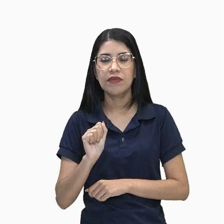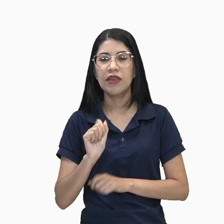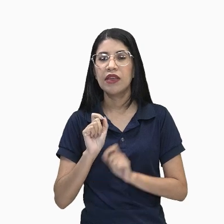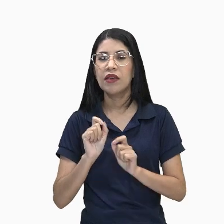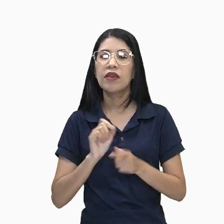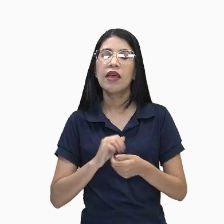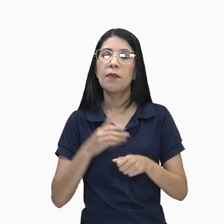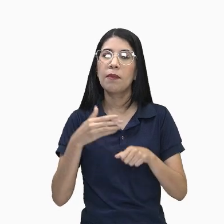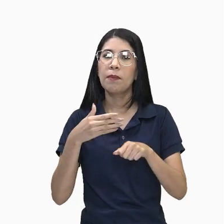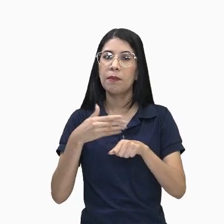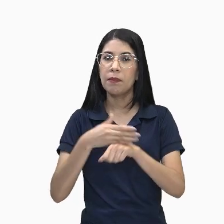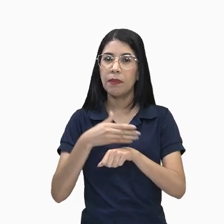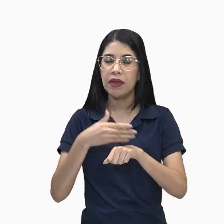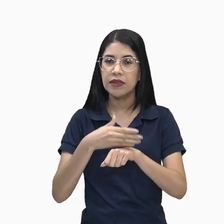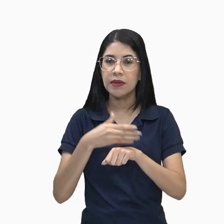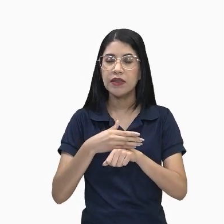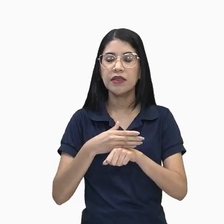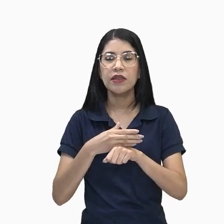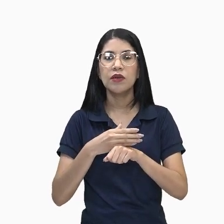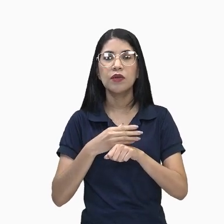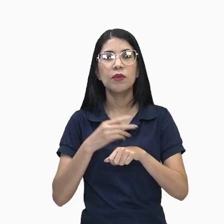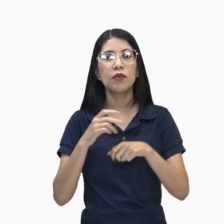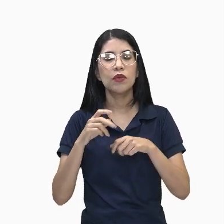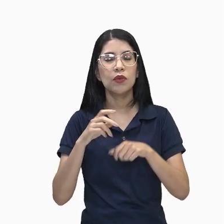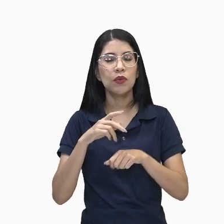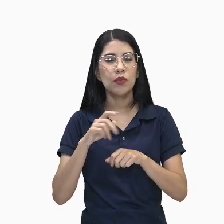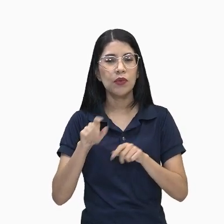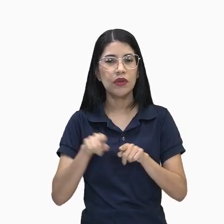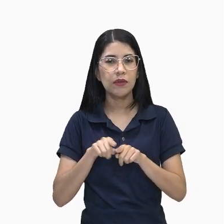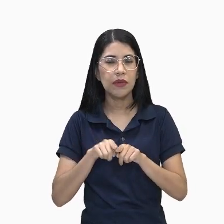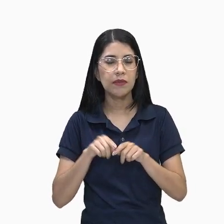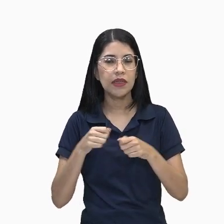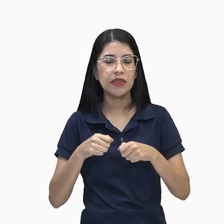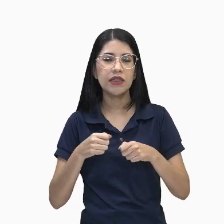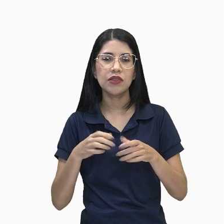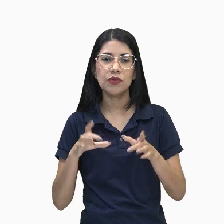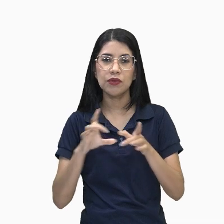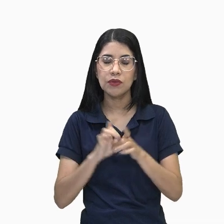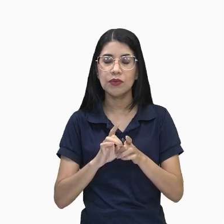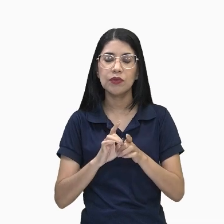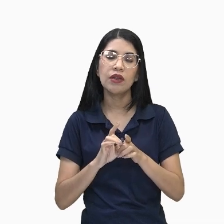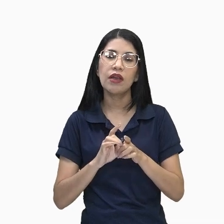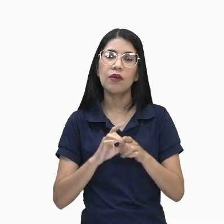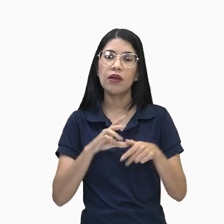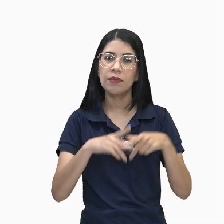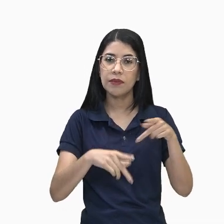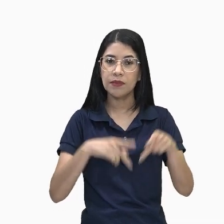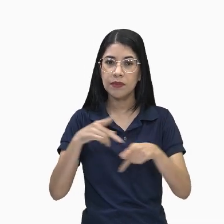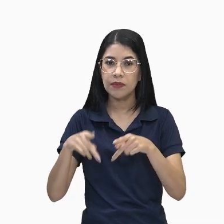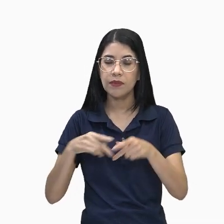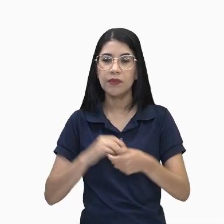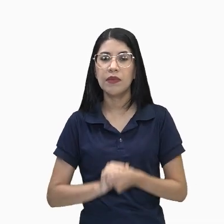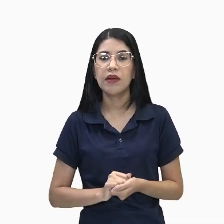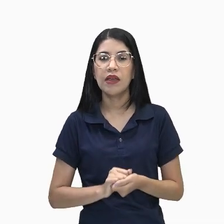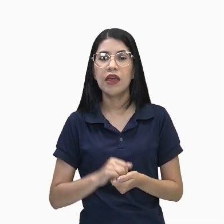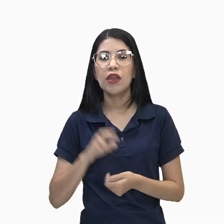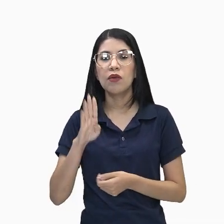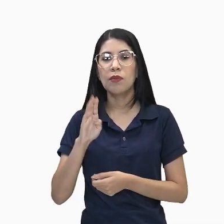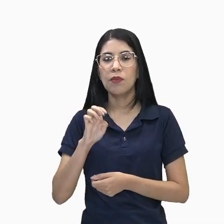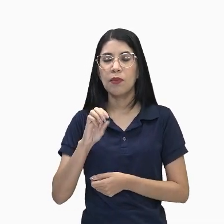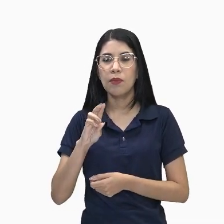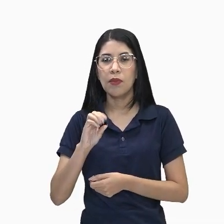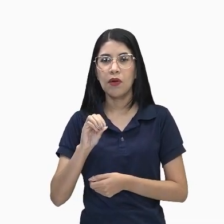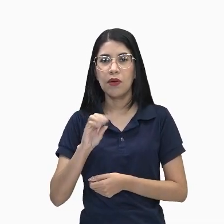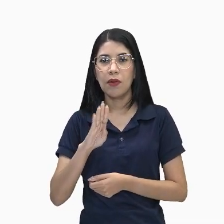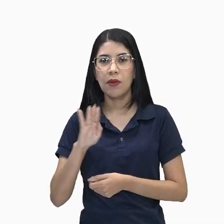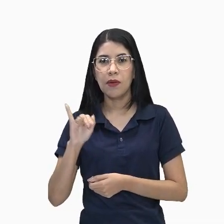da participação pública. E Norberto Bobbio, que analisa o Estado como uma estrutura